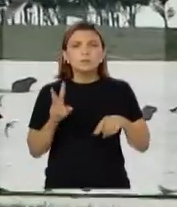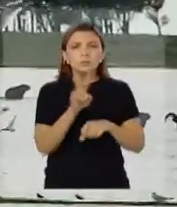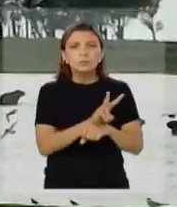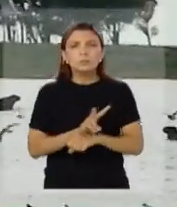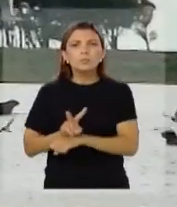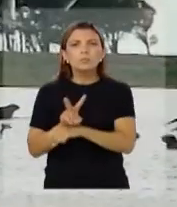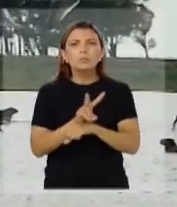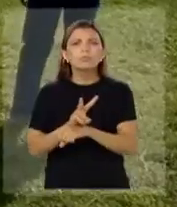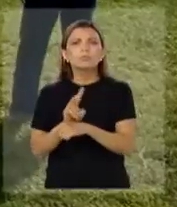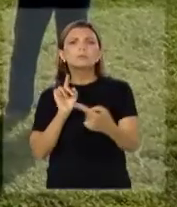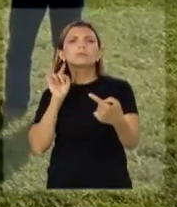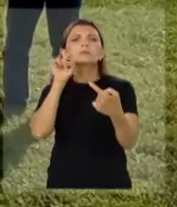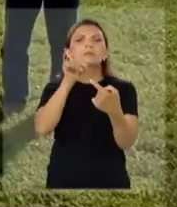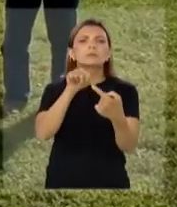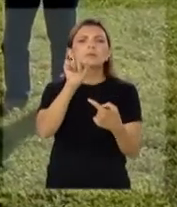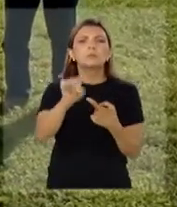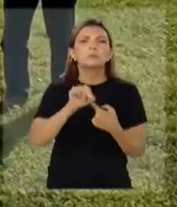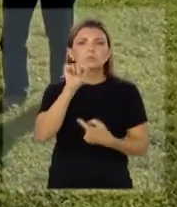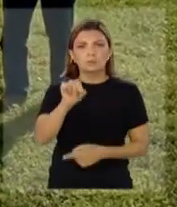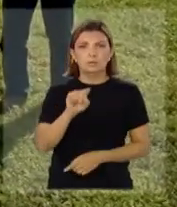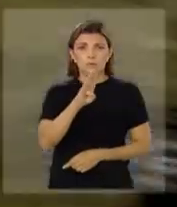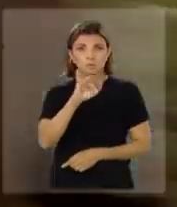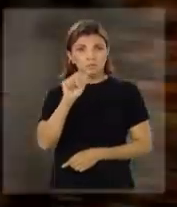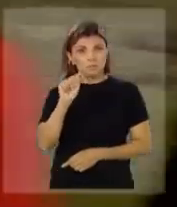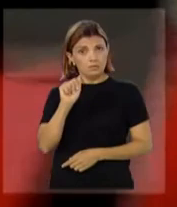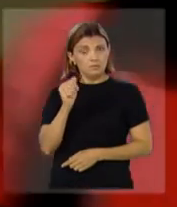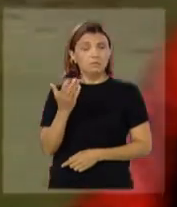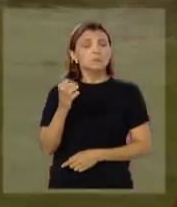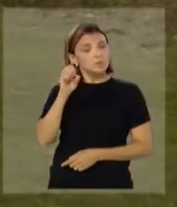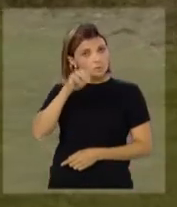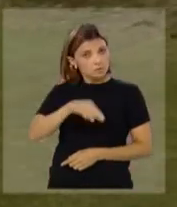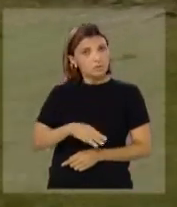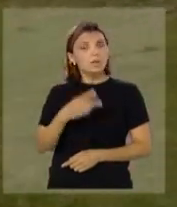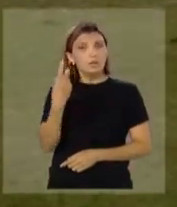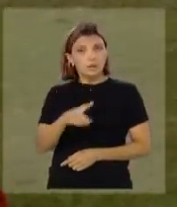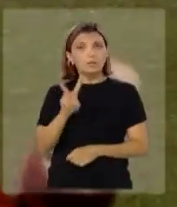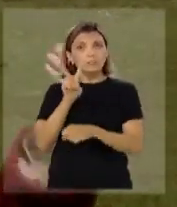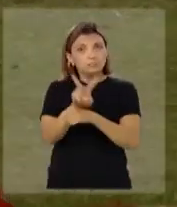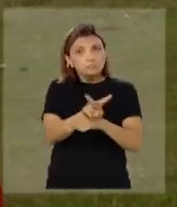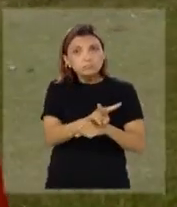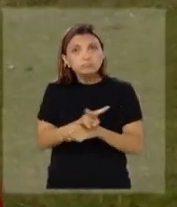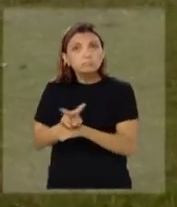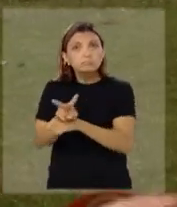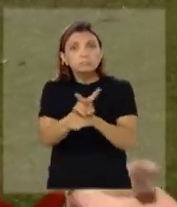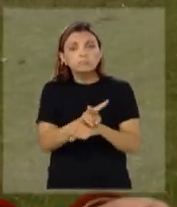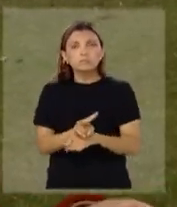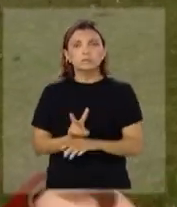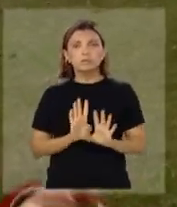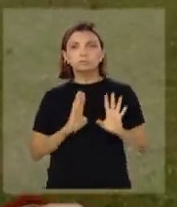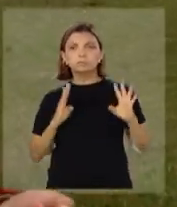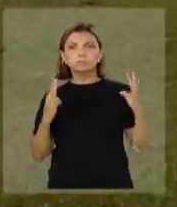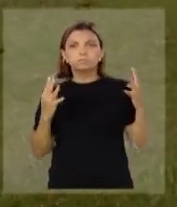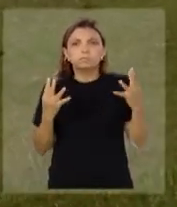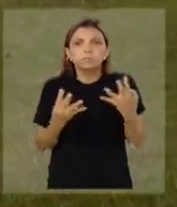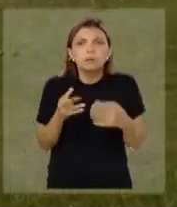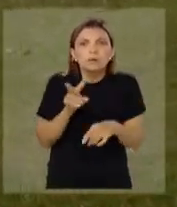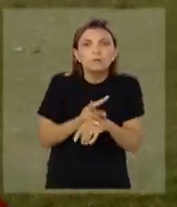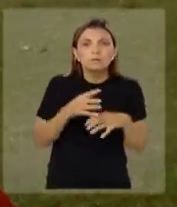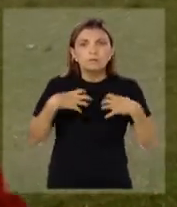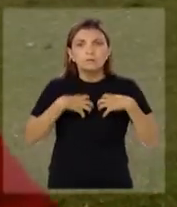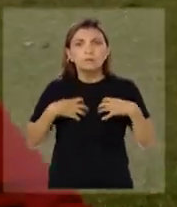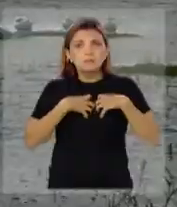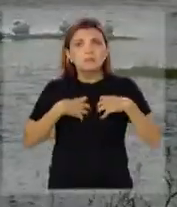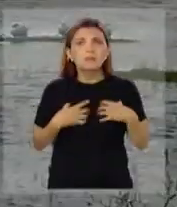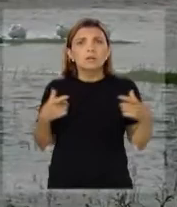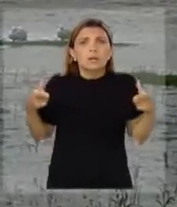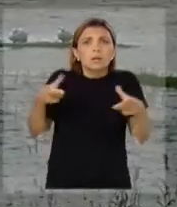A reserva tem sua função na preservação do meio ambiente, né, Bia? Com certeza, falasse bem, Uri. As reservas, elas são criadas justamente para